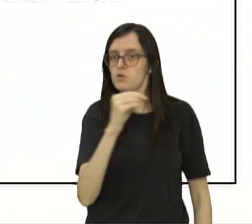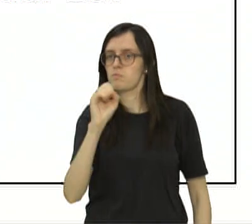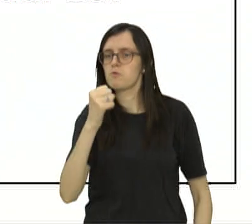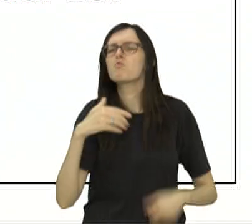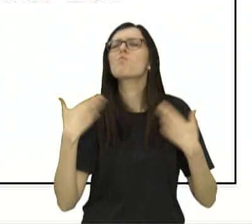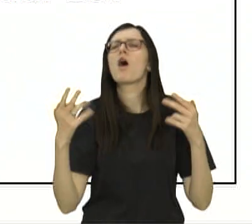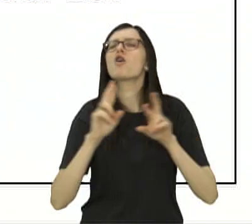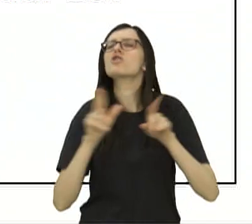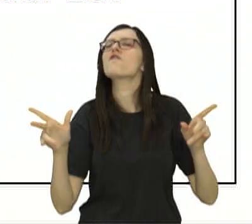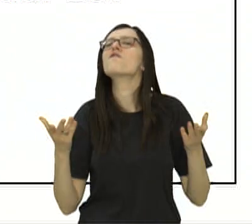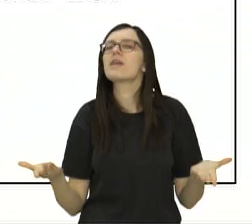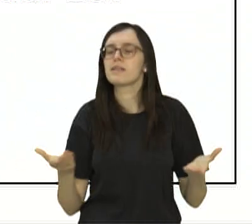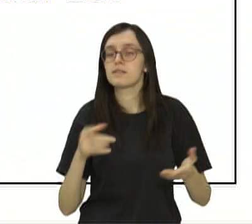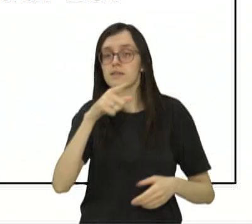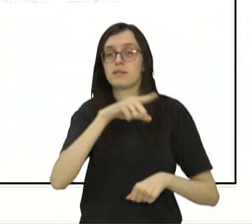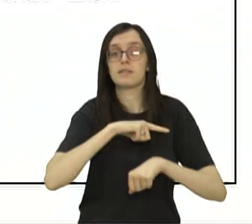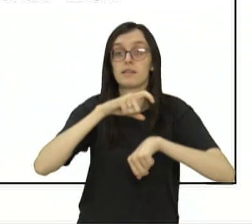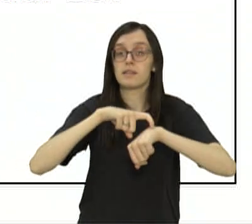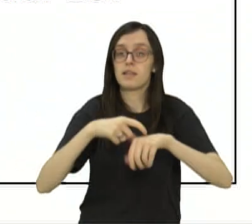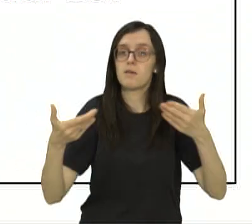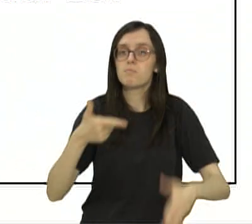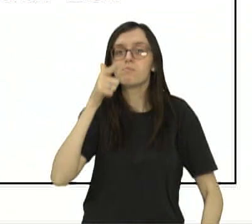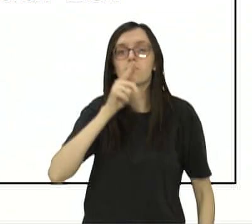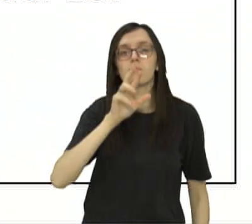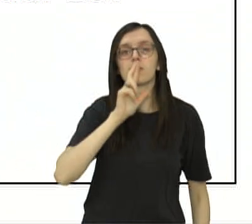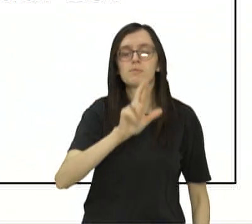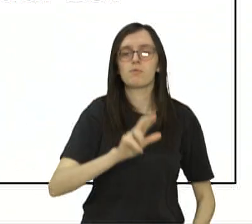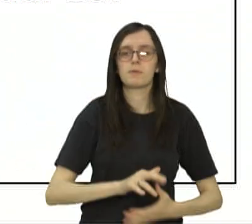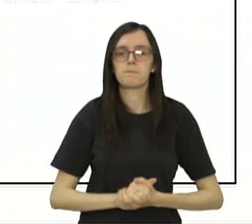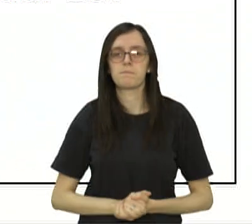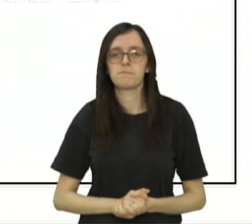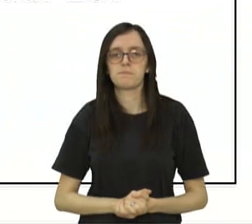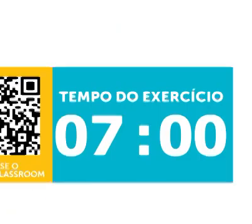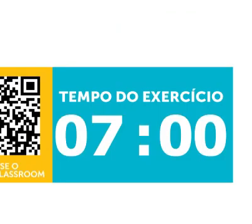15.825/2008? Então, vocês têm um tempo aí para responder.